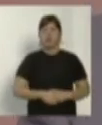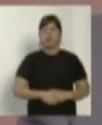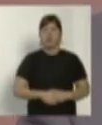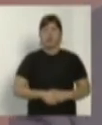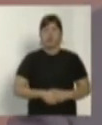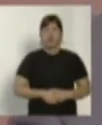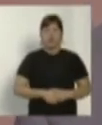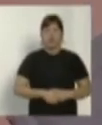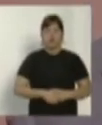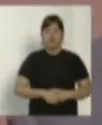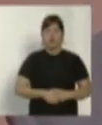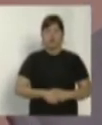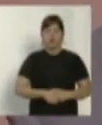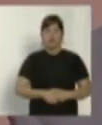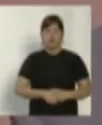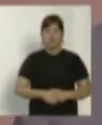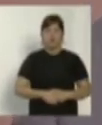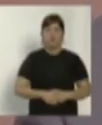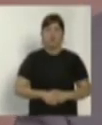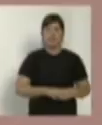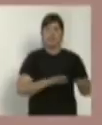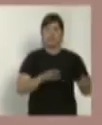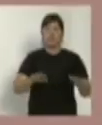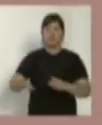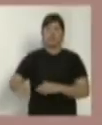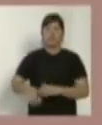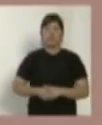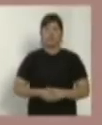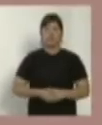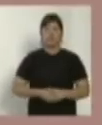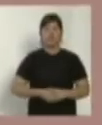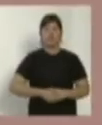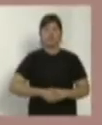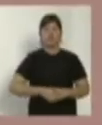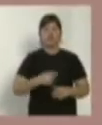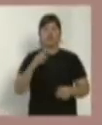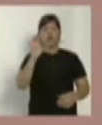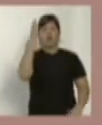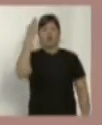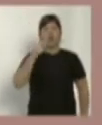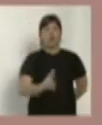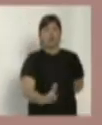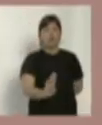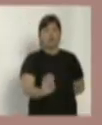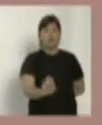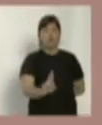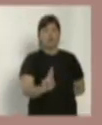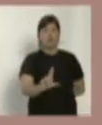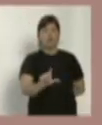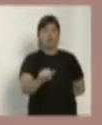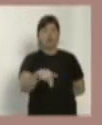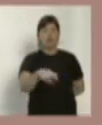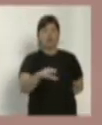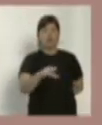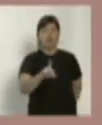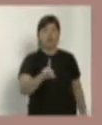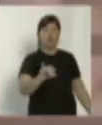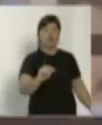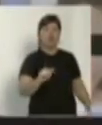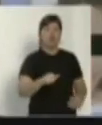ali tem vários outros casos o caso que aconteceu em Uberlândia é emblemático eu acho que merece ser